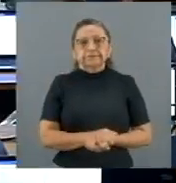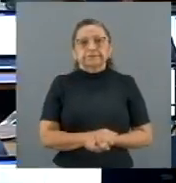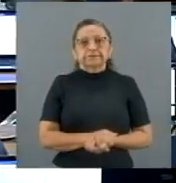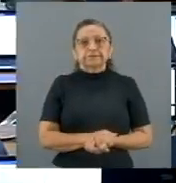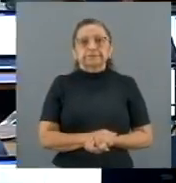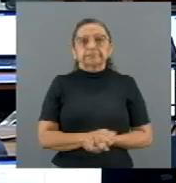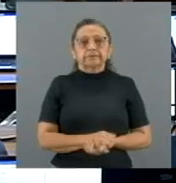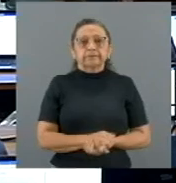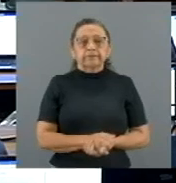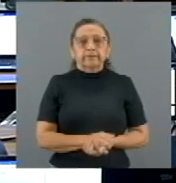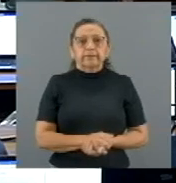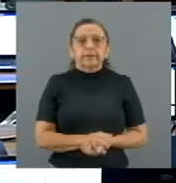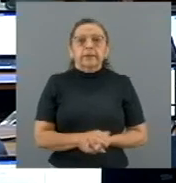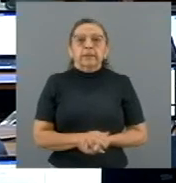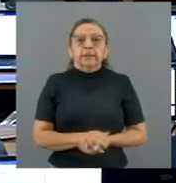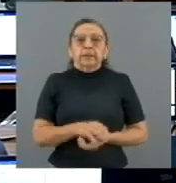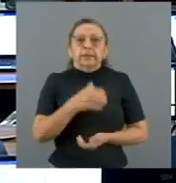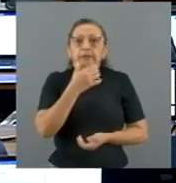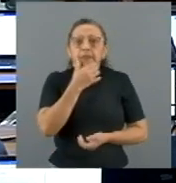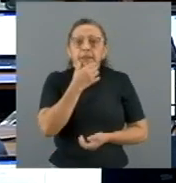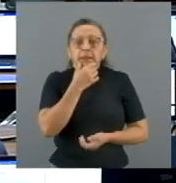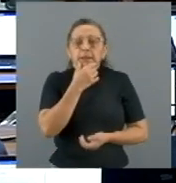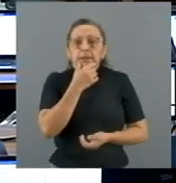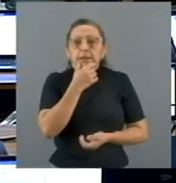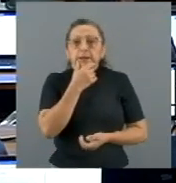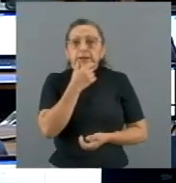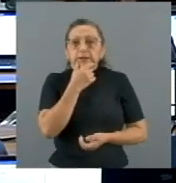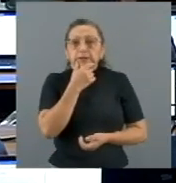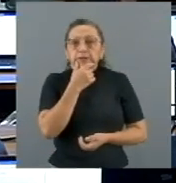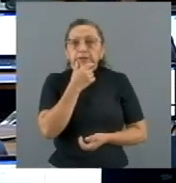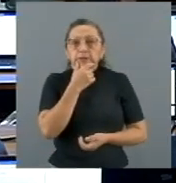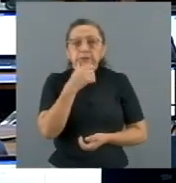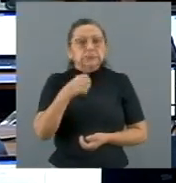Senador Ciro Nogueira, e na sequência, a